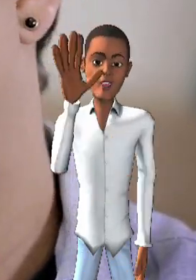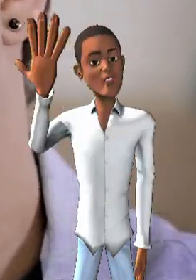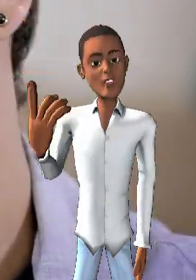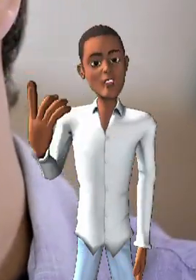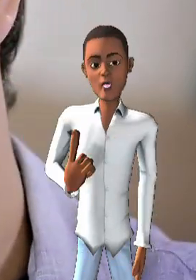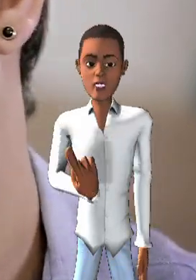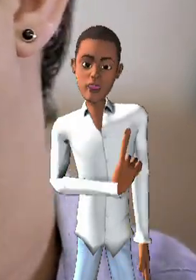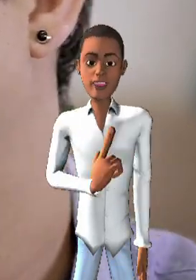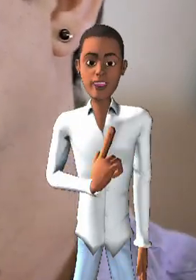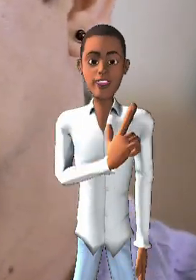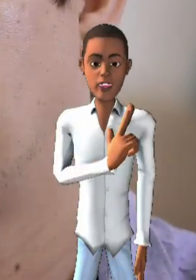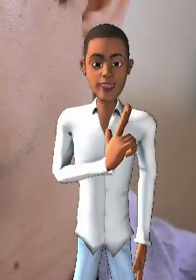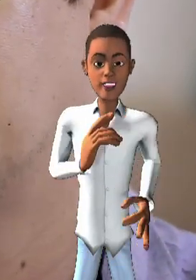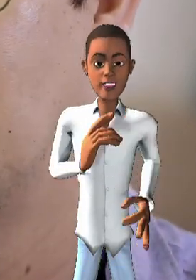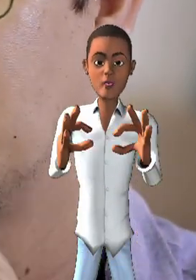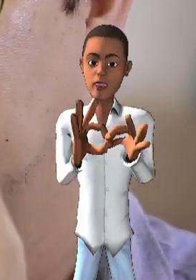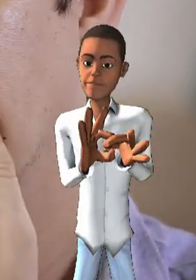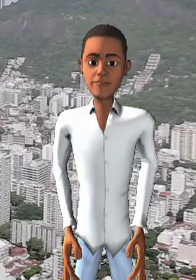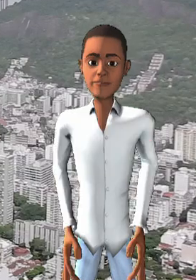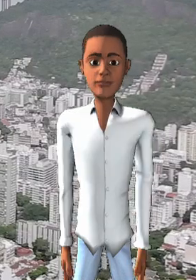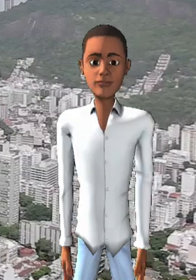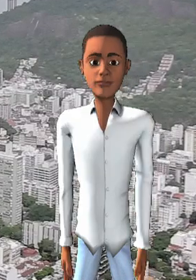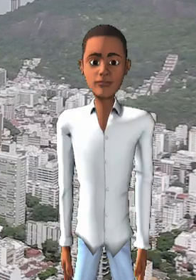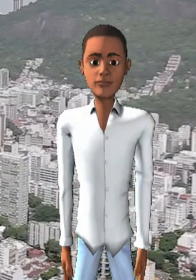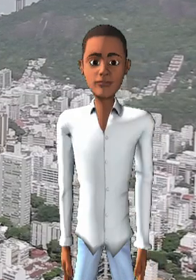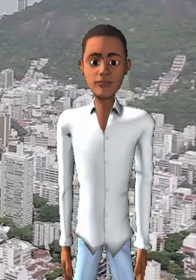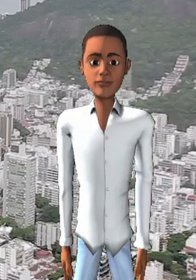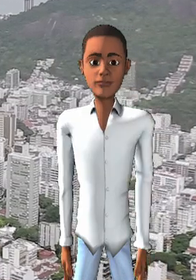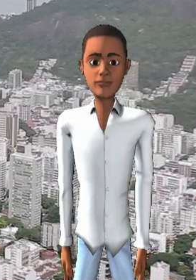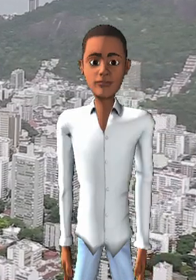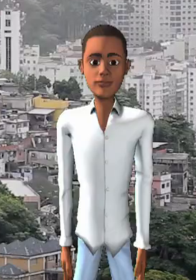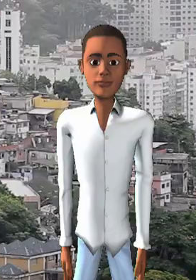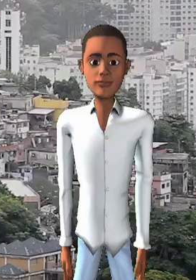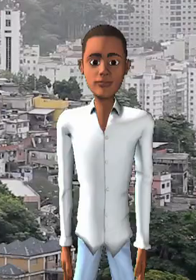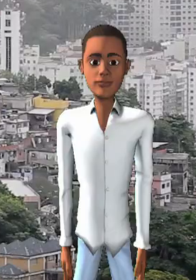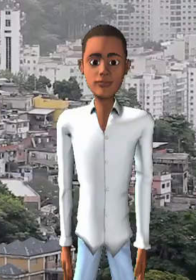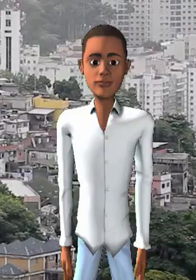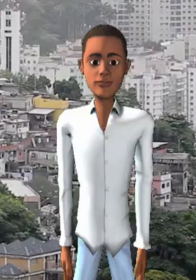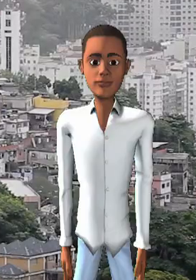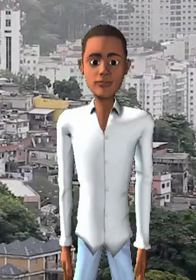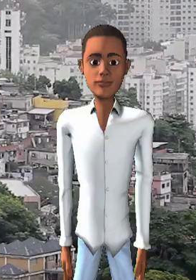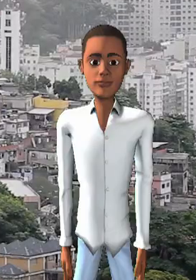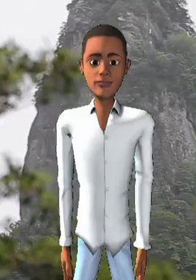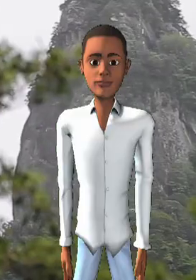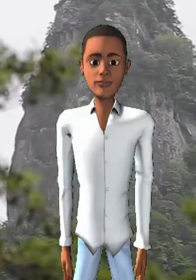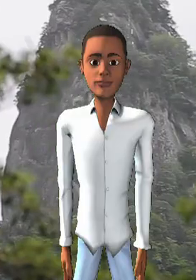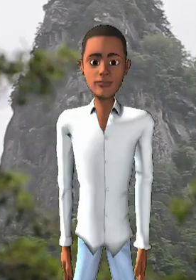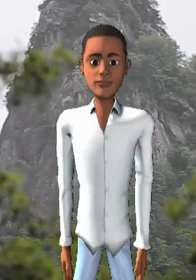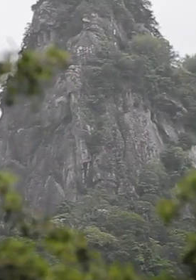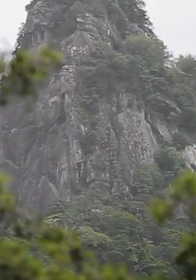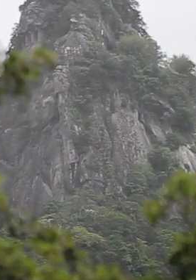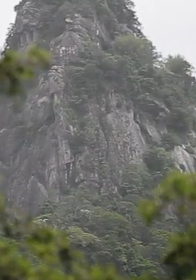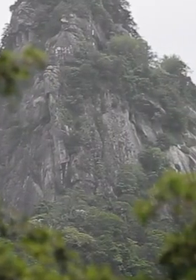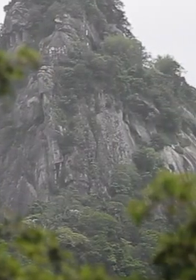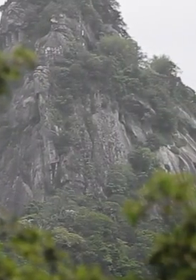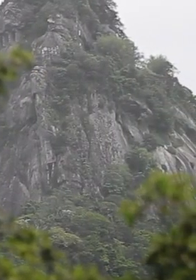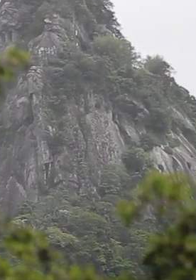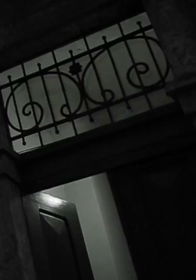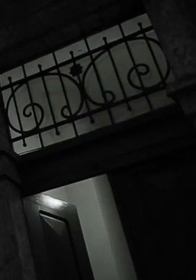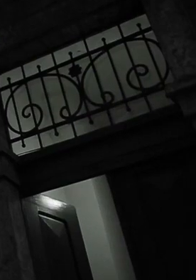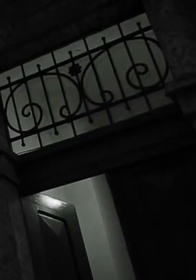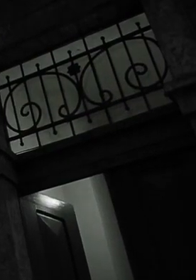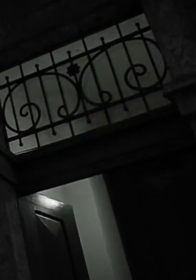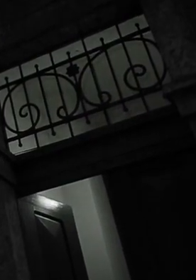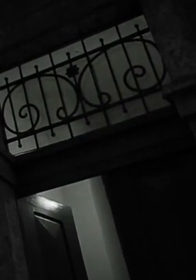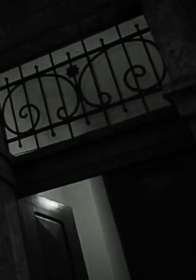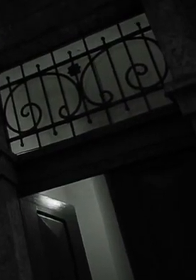parte do problema e, portanto, também como parte da solução. Rio de Janeiro, Rio de Janeiro. Comunidade no Morro. Estátua do Cristo Redentor.